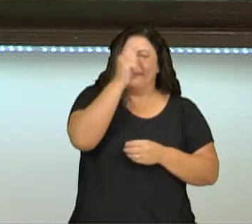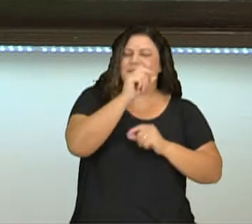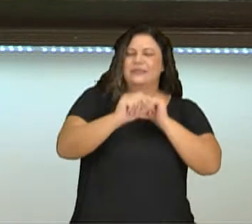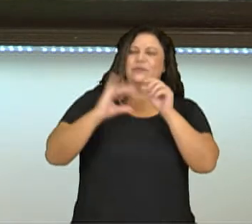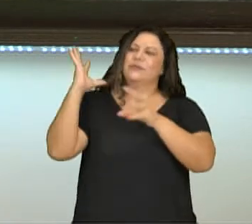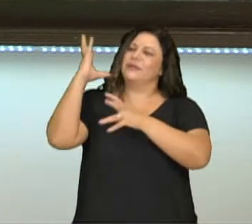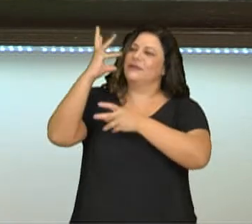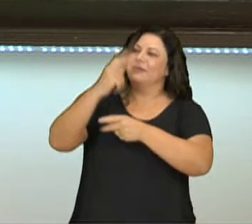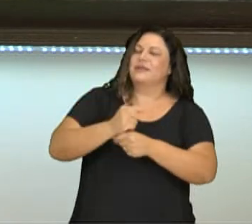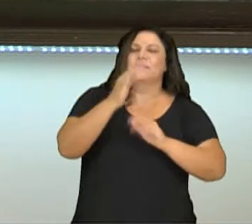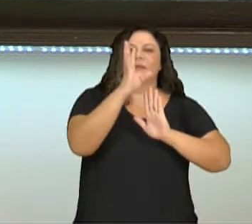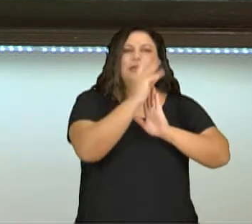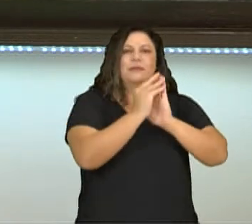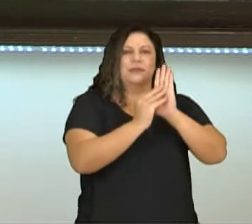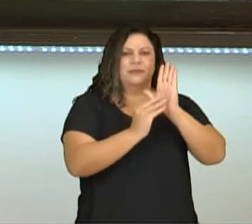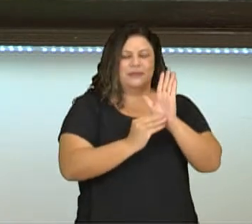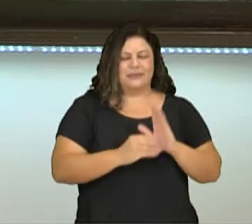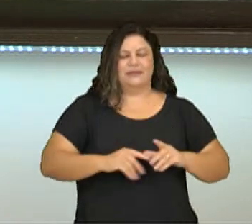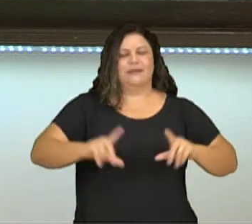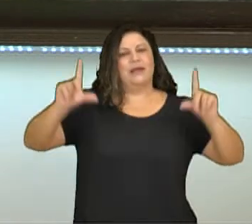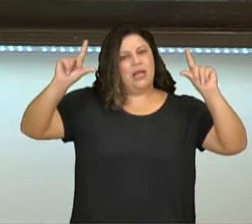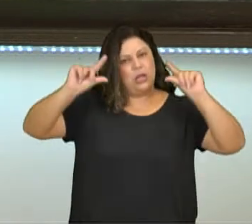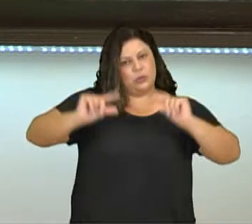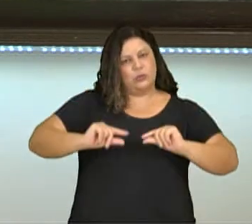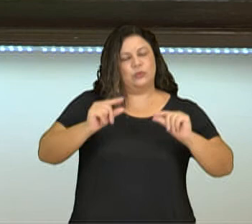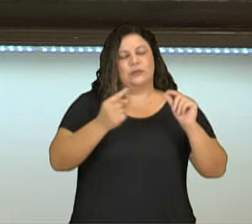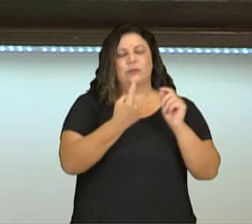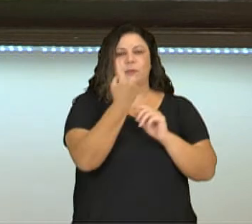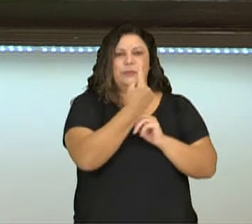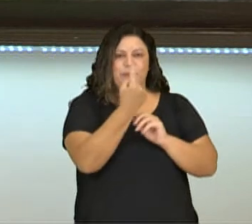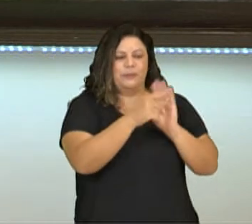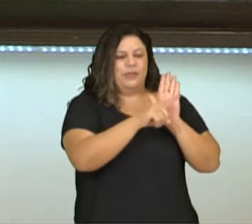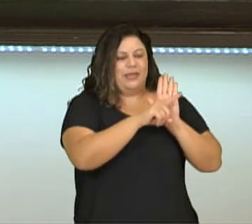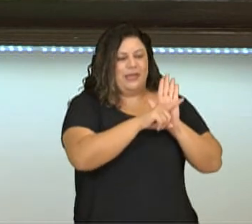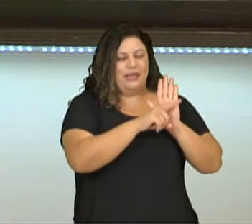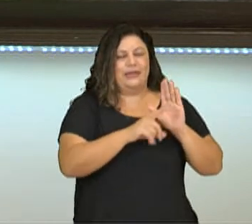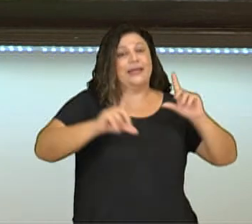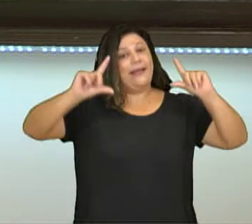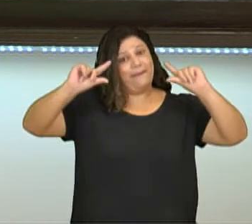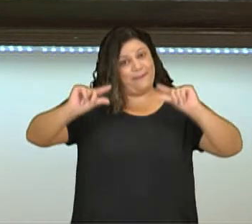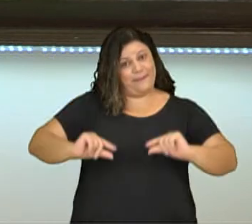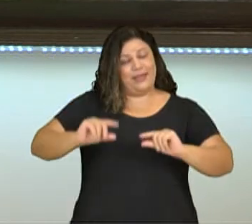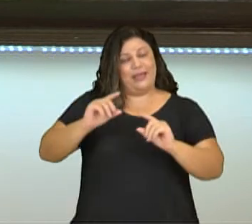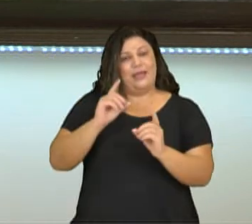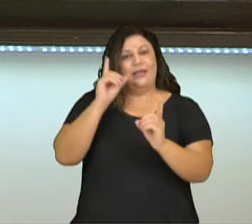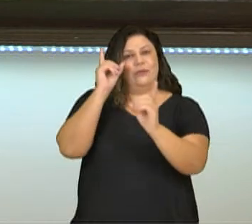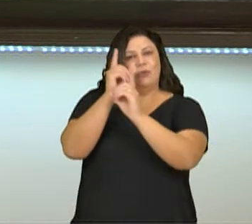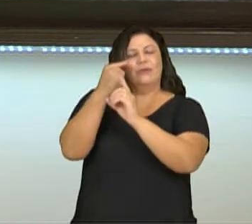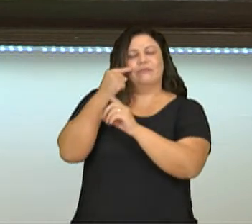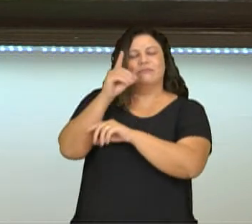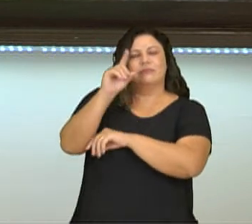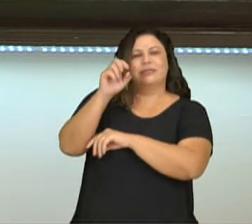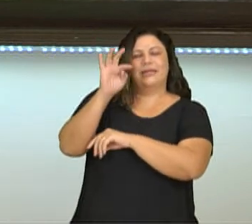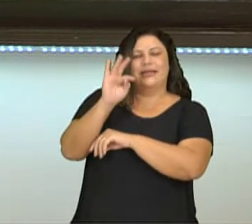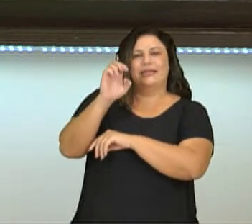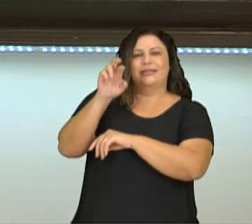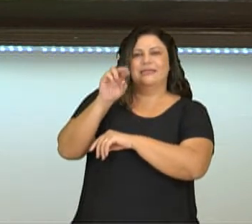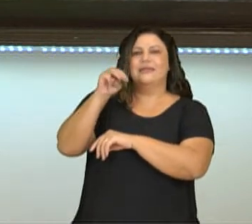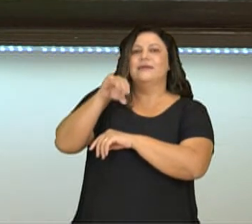de conteúdos com a redução de ângulos ao primeiro quadrante. Também calculamos a menor determinação ou primeira determinação